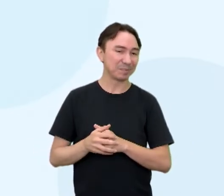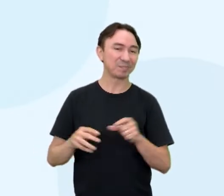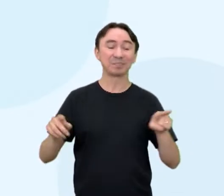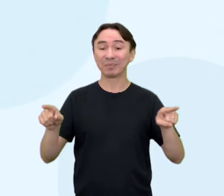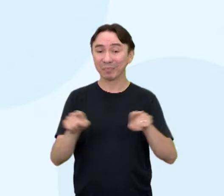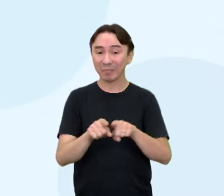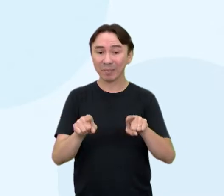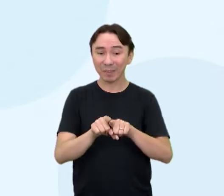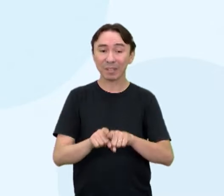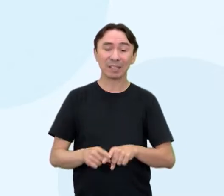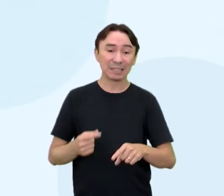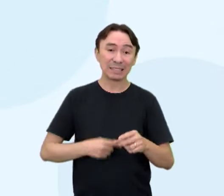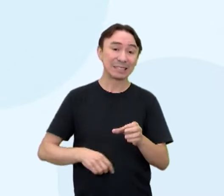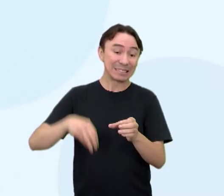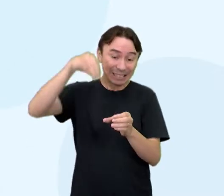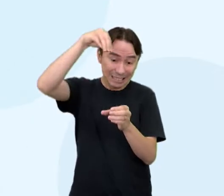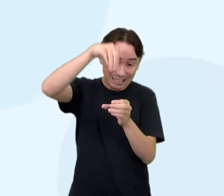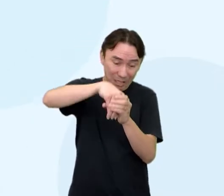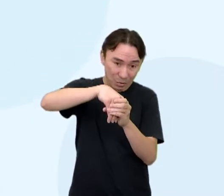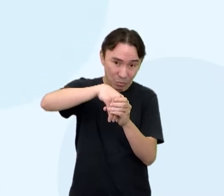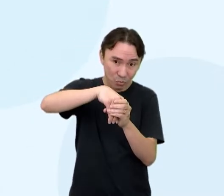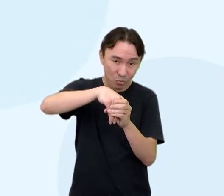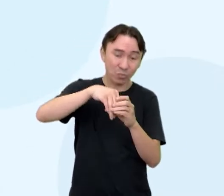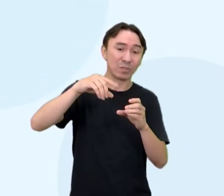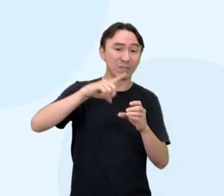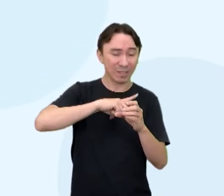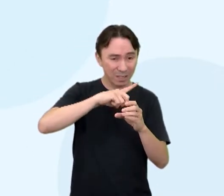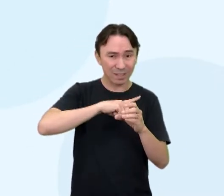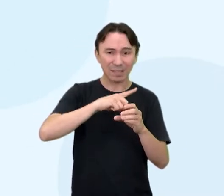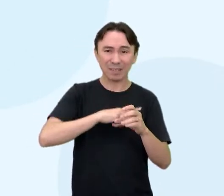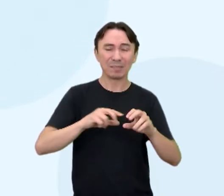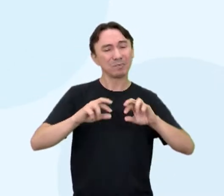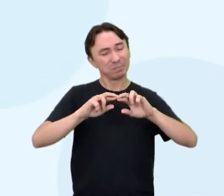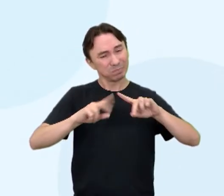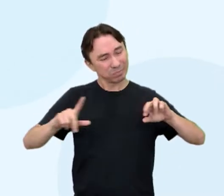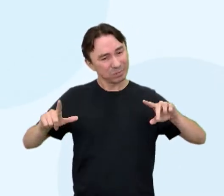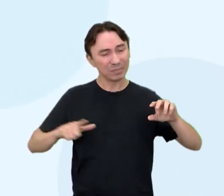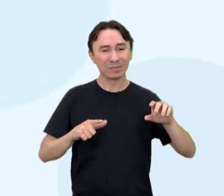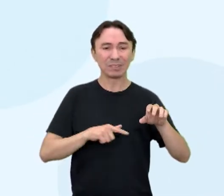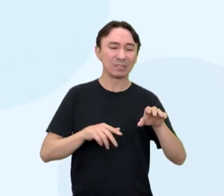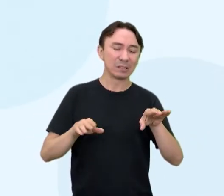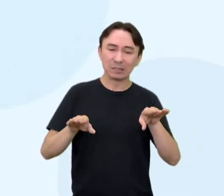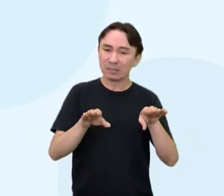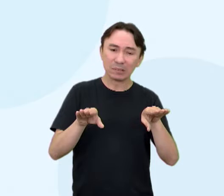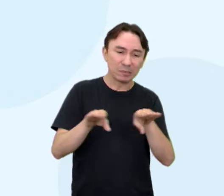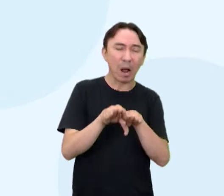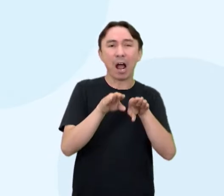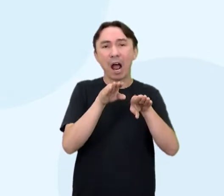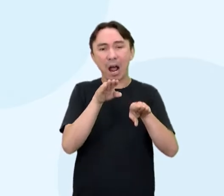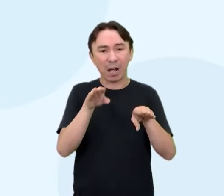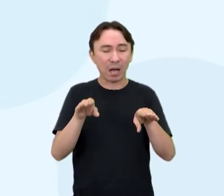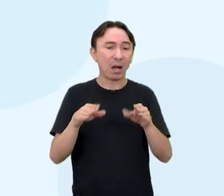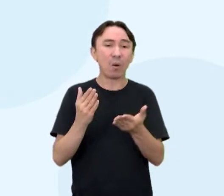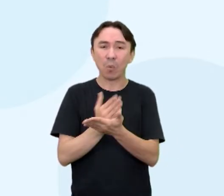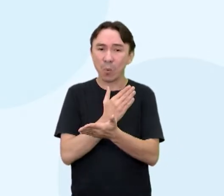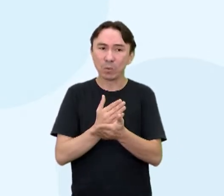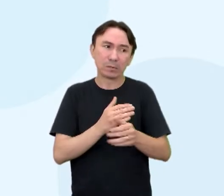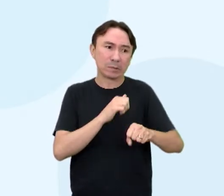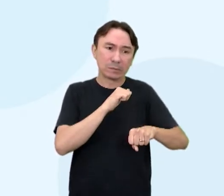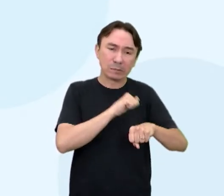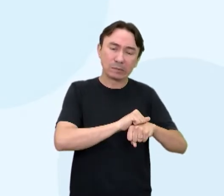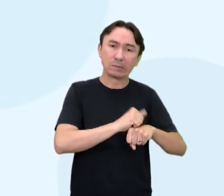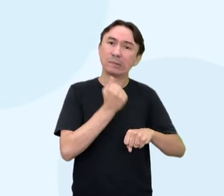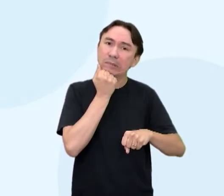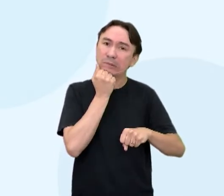as placas tectônicas, né? Então você tem lá as placas que são mais flácidas, as que são mais rígidas,